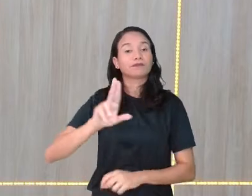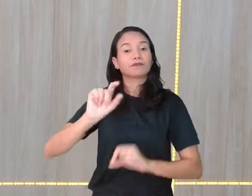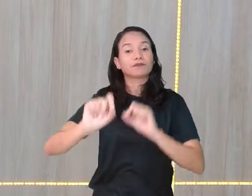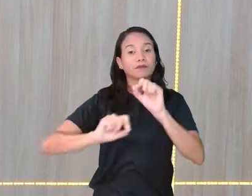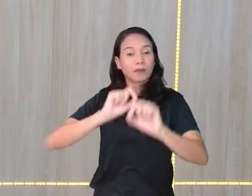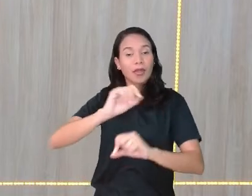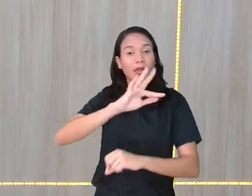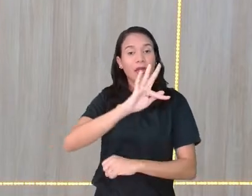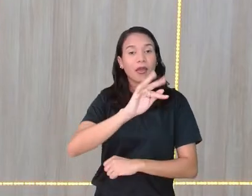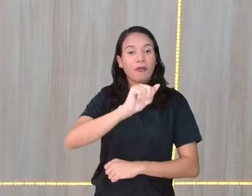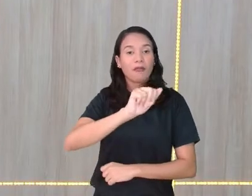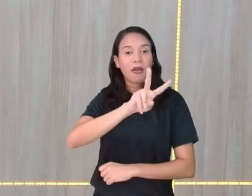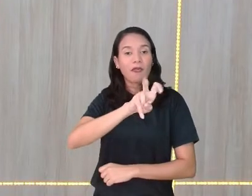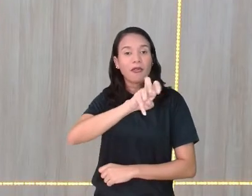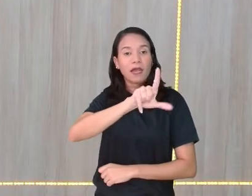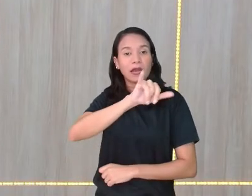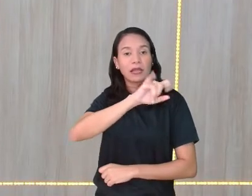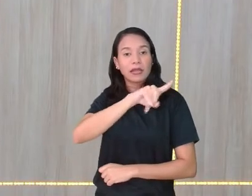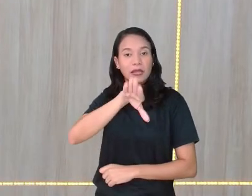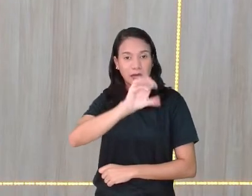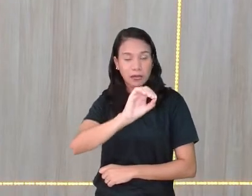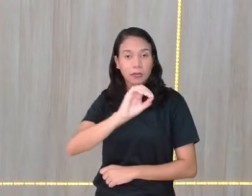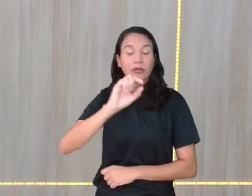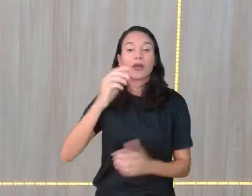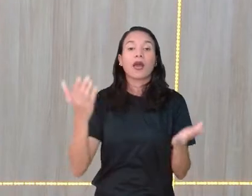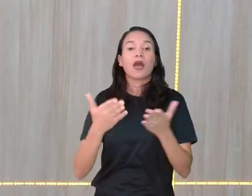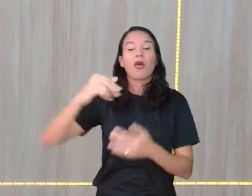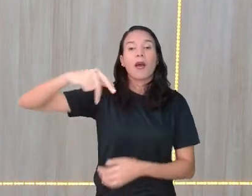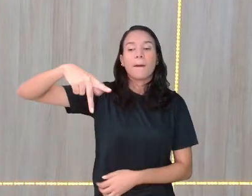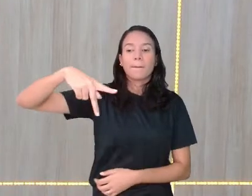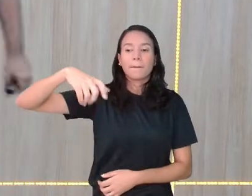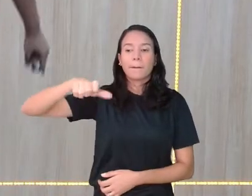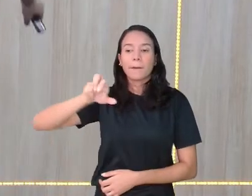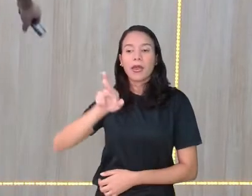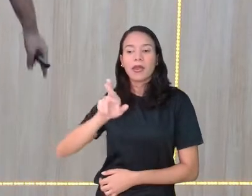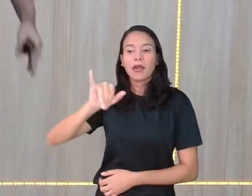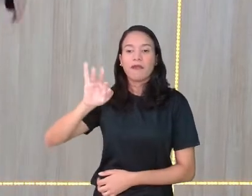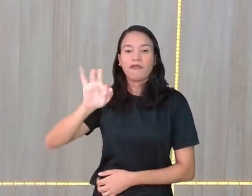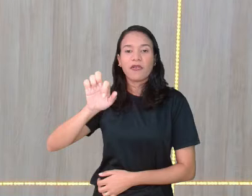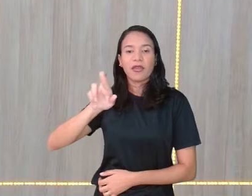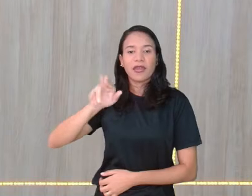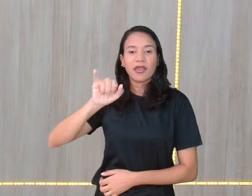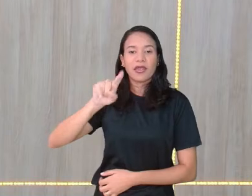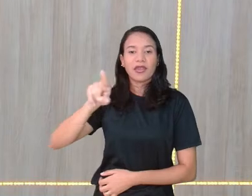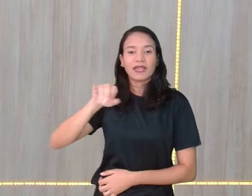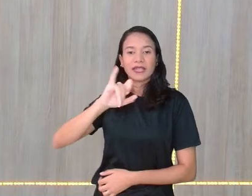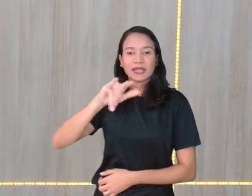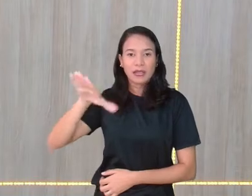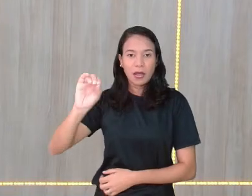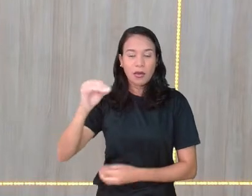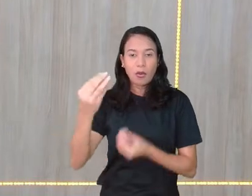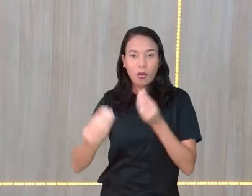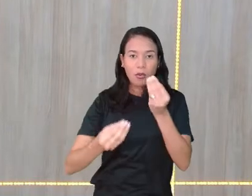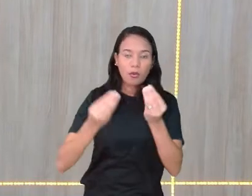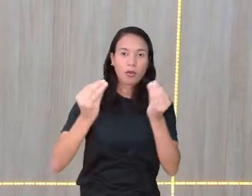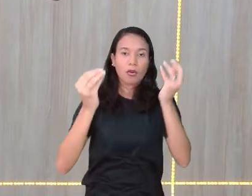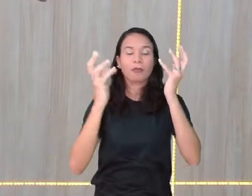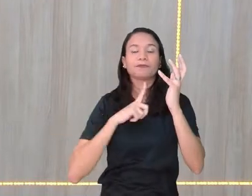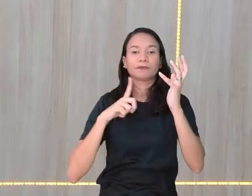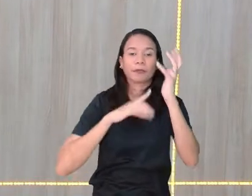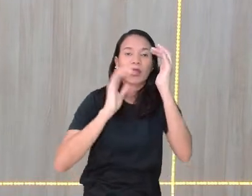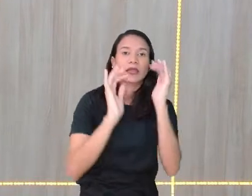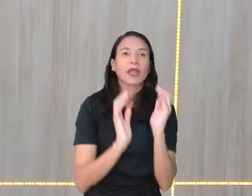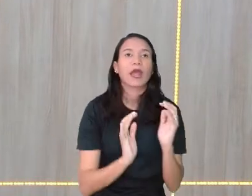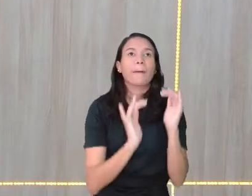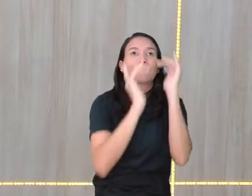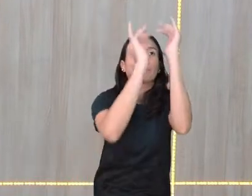de favelização e agora chama de periferização, né, essas pessoas que ficam aqui, ó, por isso que a gente fala, né, as